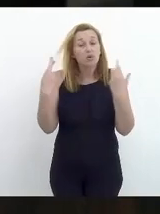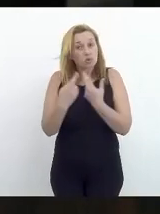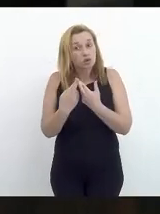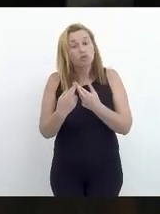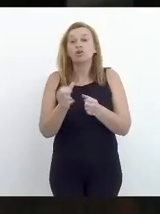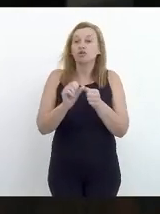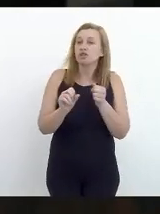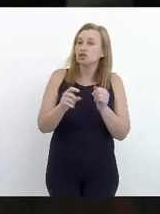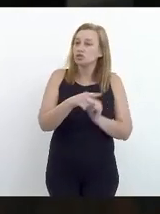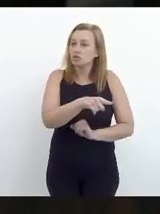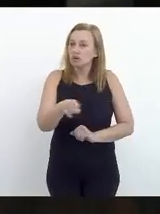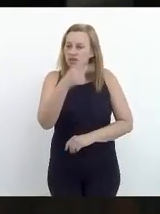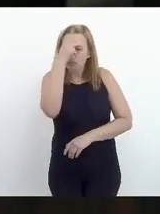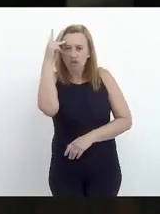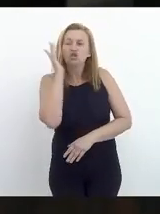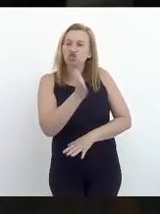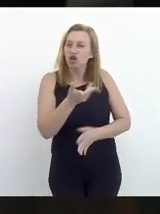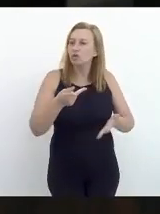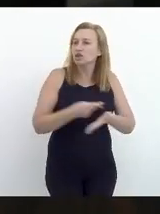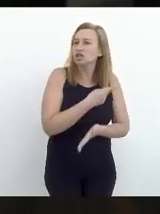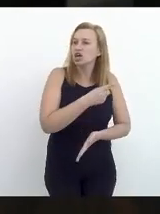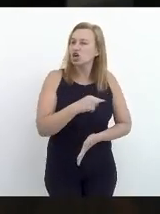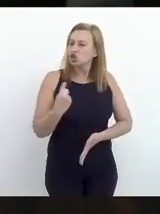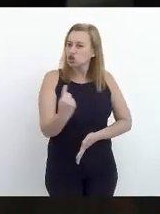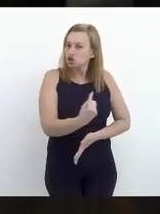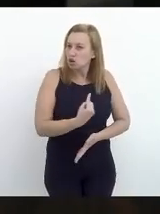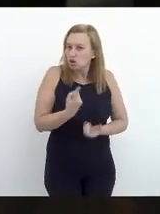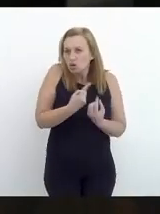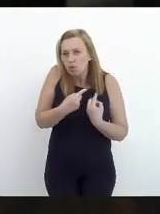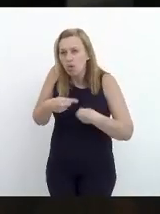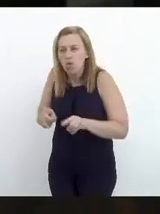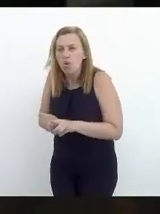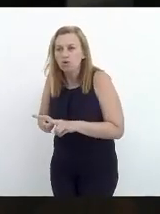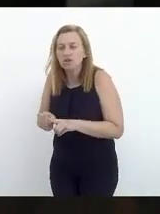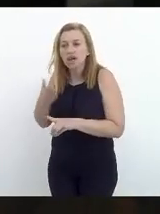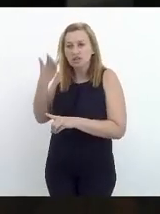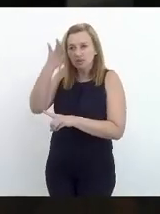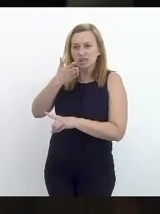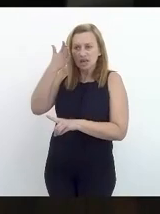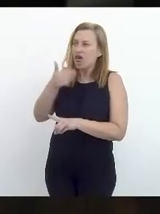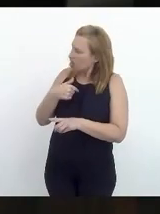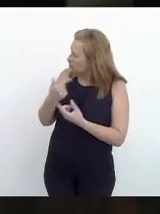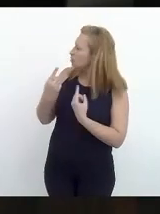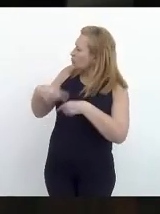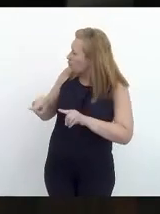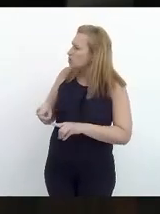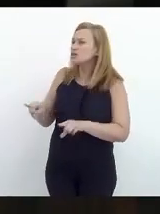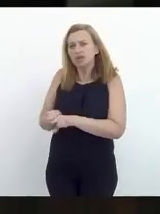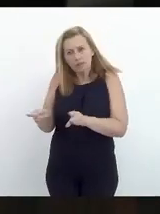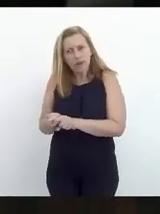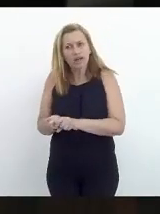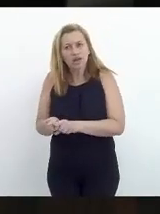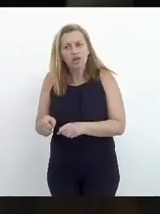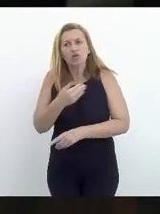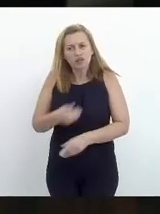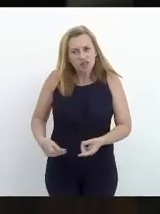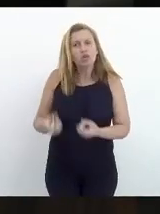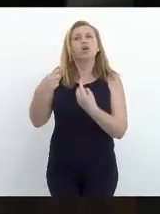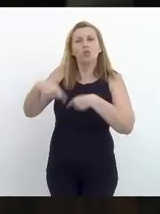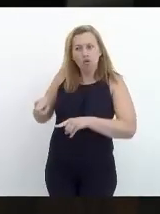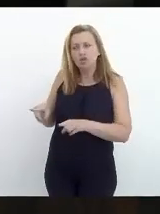essas pessoas, já tinha acontecido. Que nós somos contra as mensagens. Eu também sou contra as mensagens, o governador também é contra a